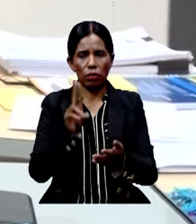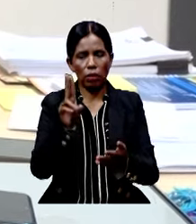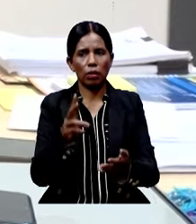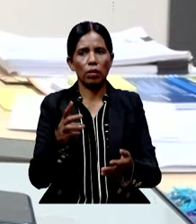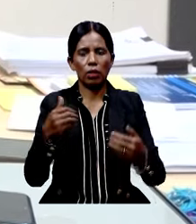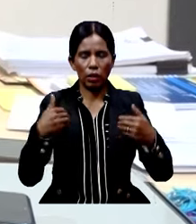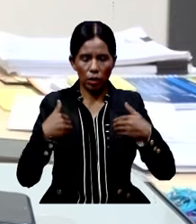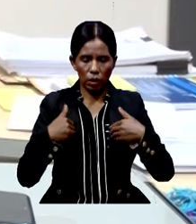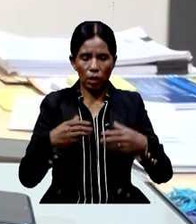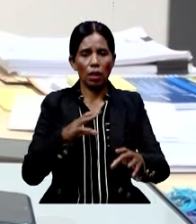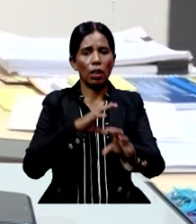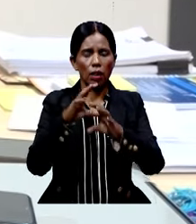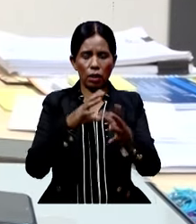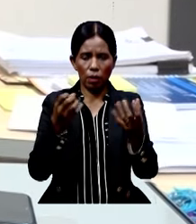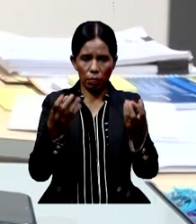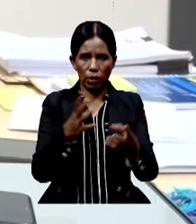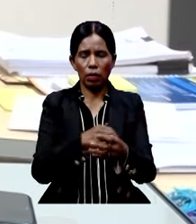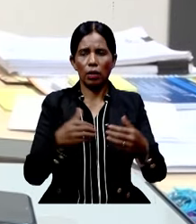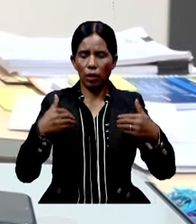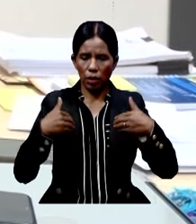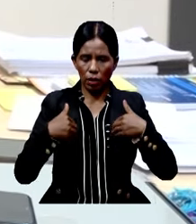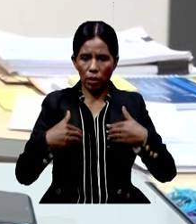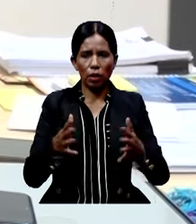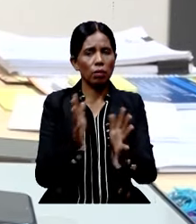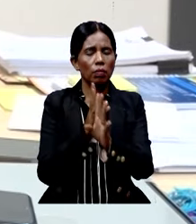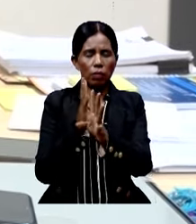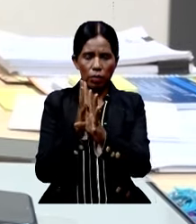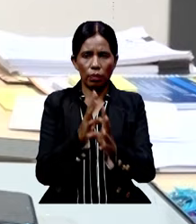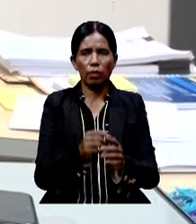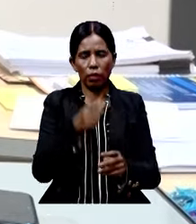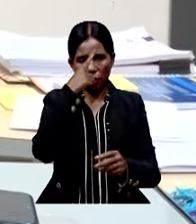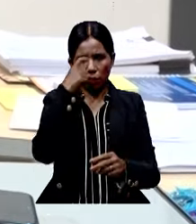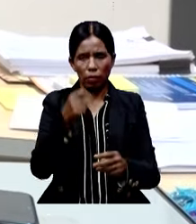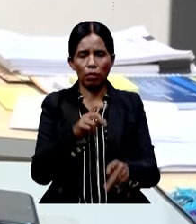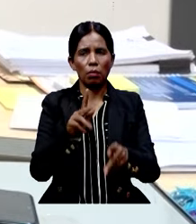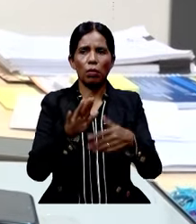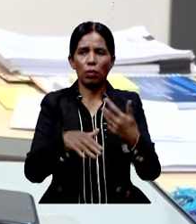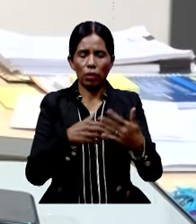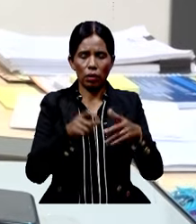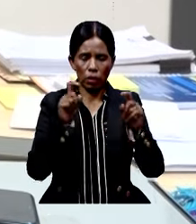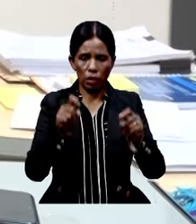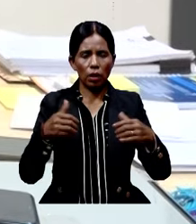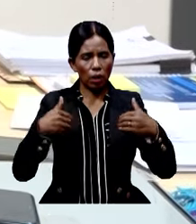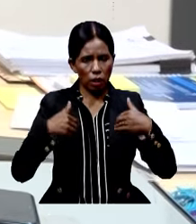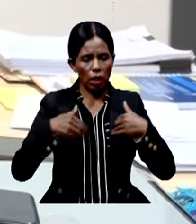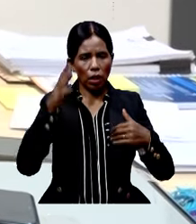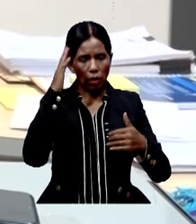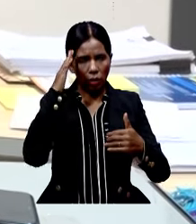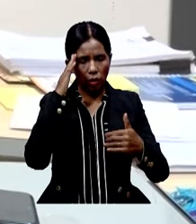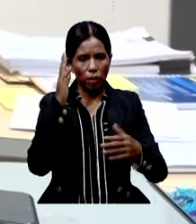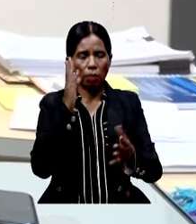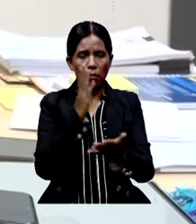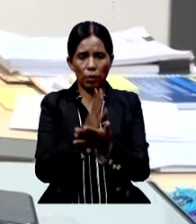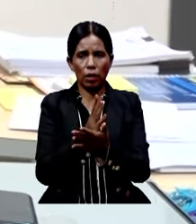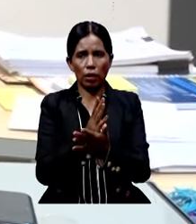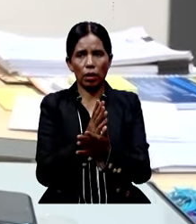ia movimentação numa casa então hoje a moço engrafamento tamane maka ema hototo tensiar ia consciência para parane se